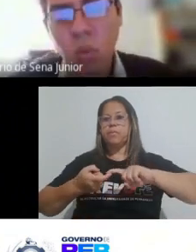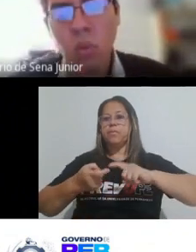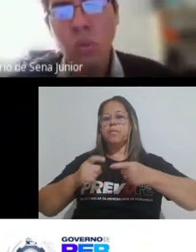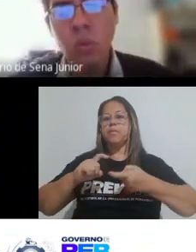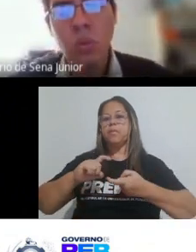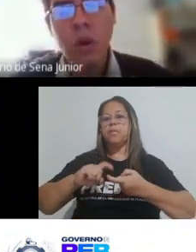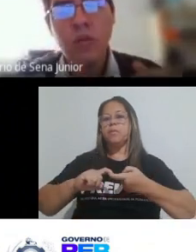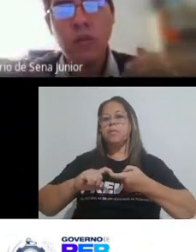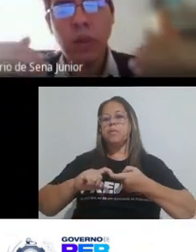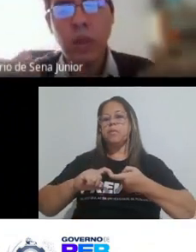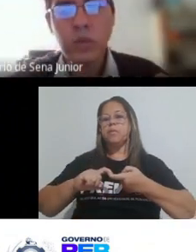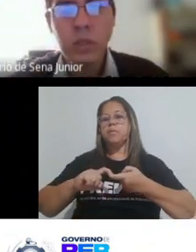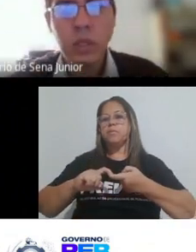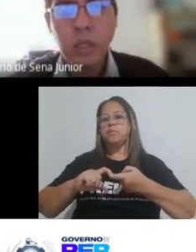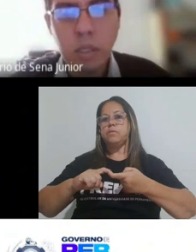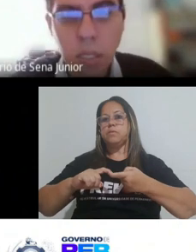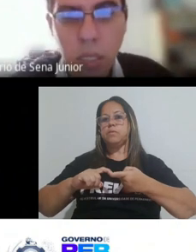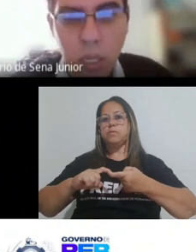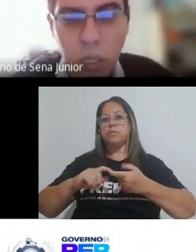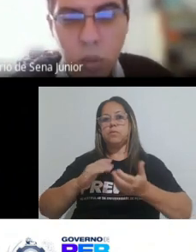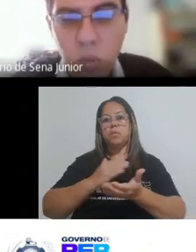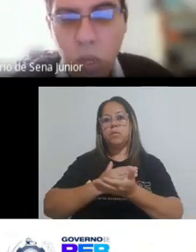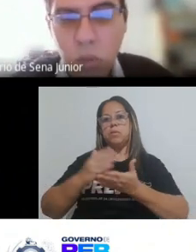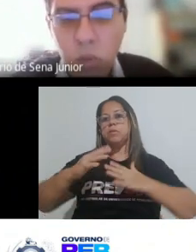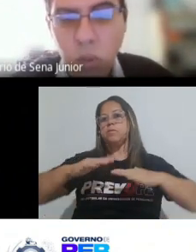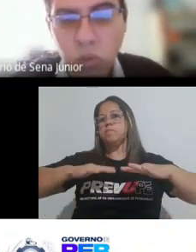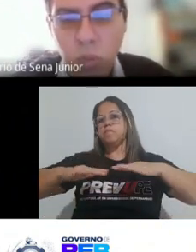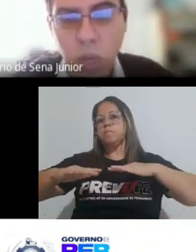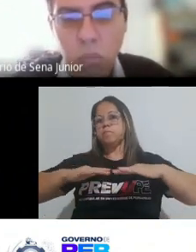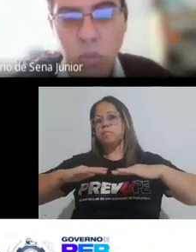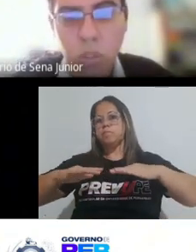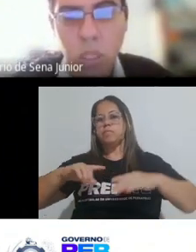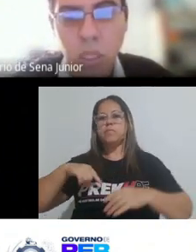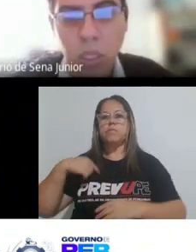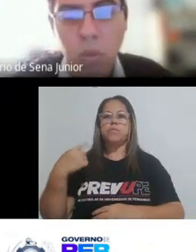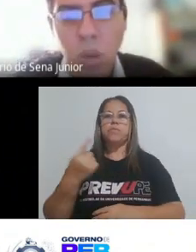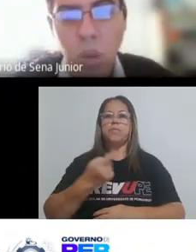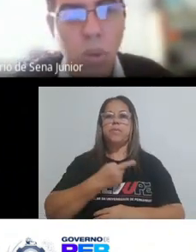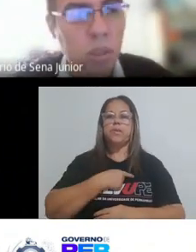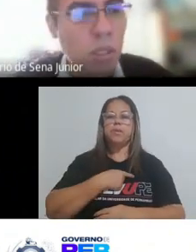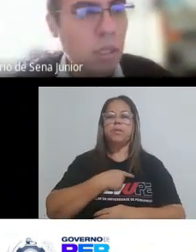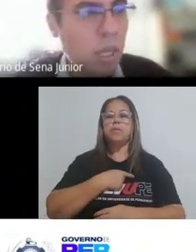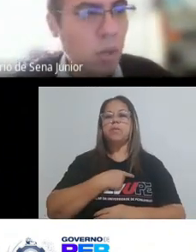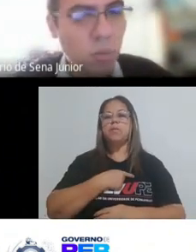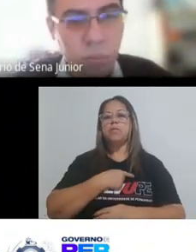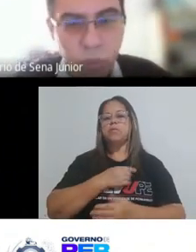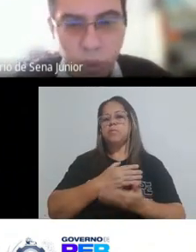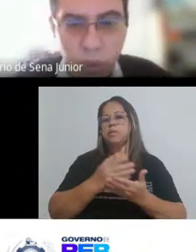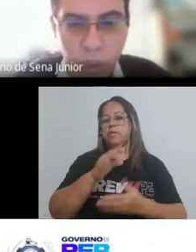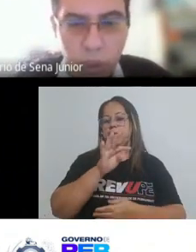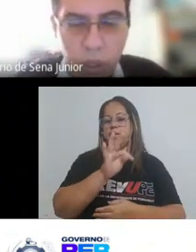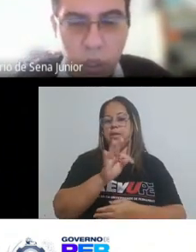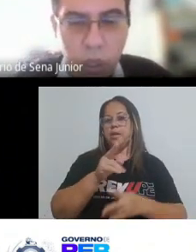o movimento se inicia, quando nós tomarmos T igual a T0,